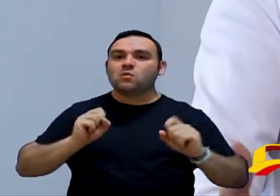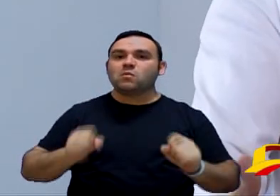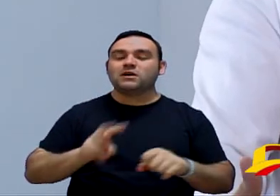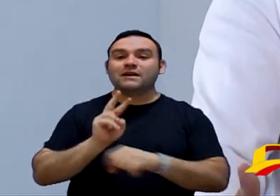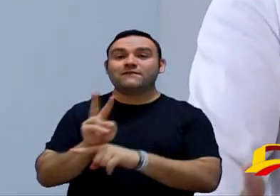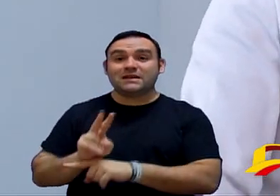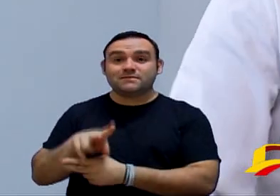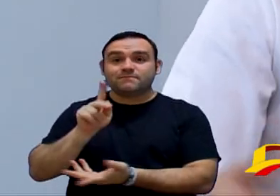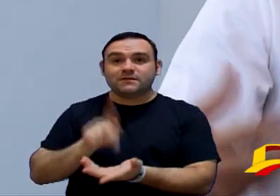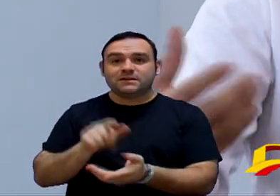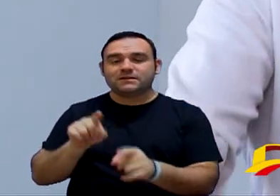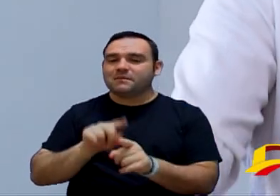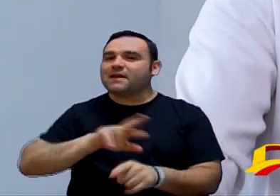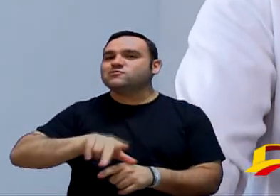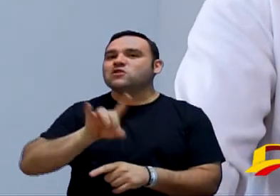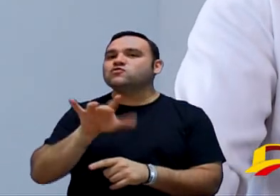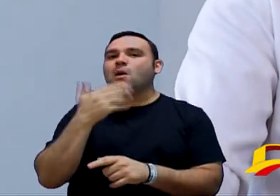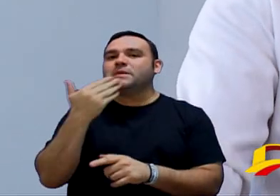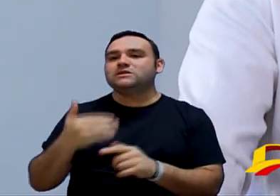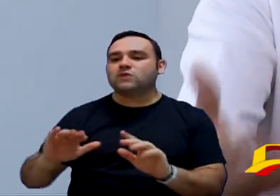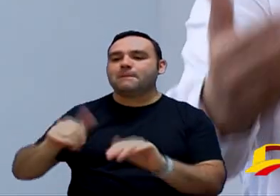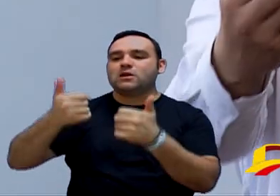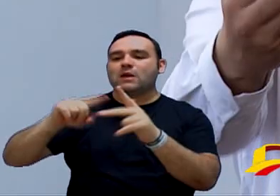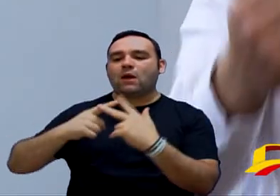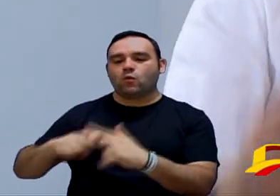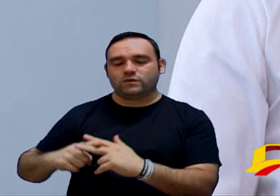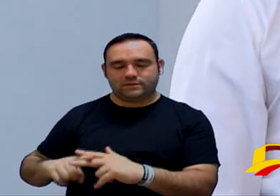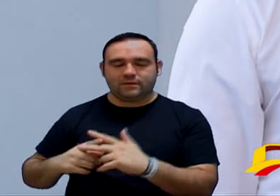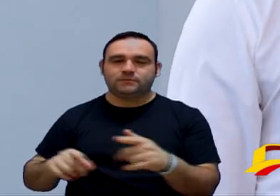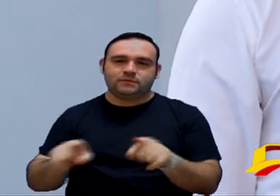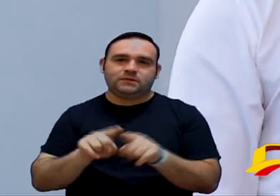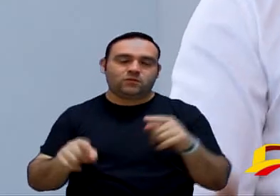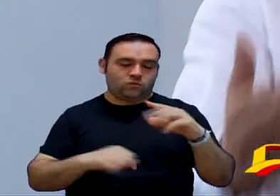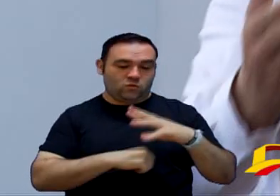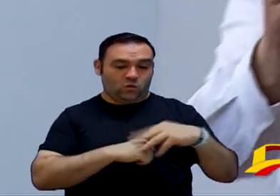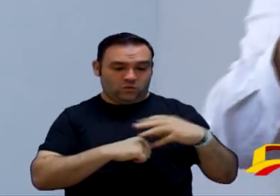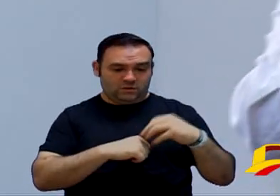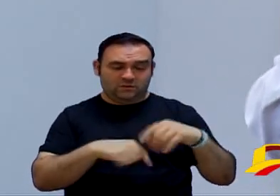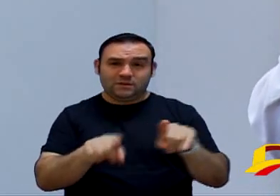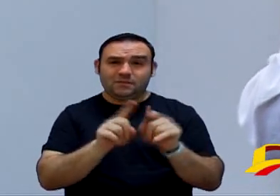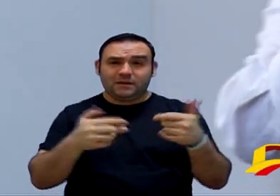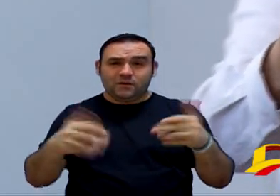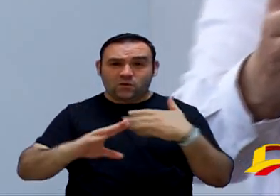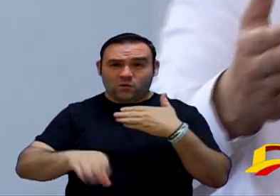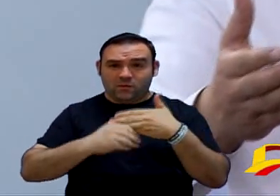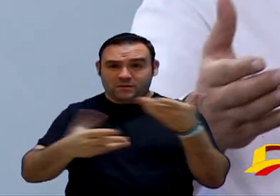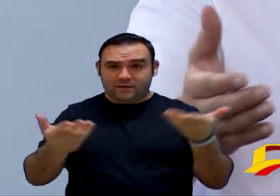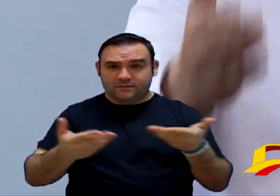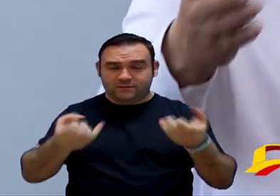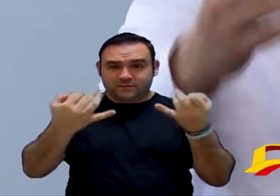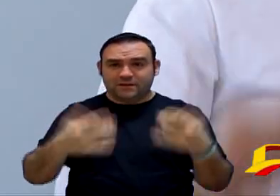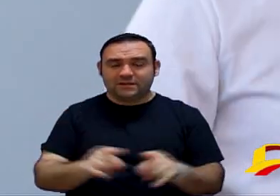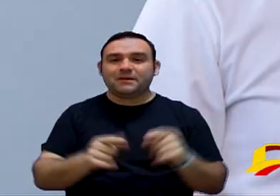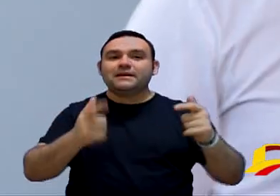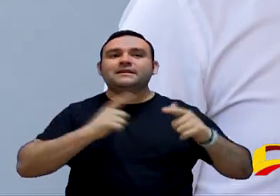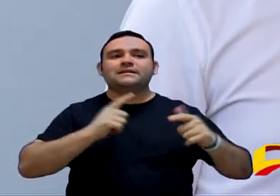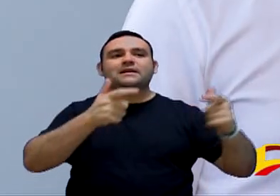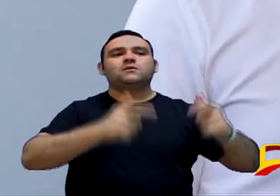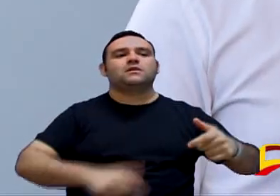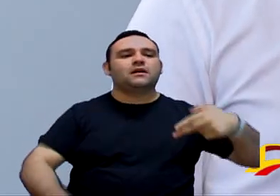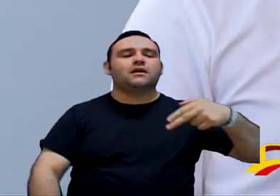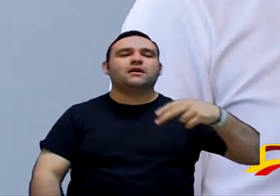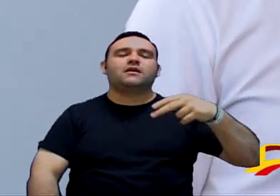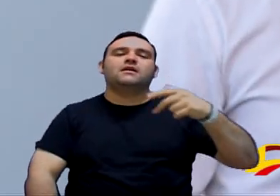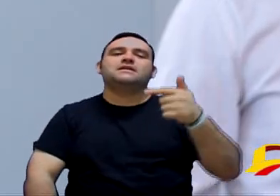fiscalização de fato não só como solicitação da melhoria né então o Rodrigo foi visto que eu quero só para complementar aqui tem um bairro ali no Jardim